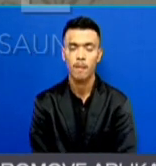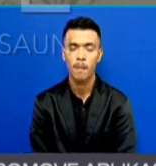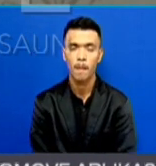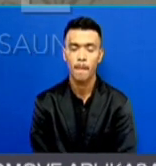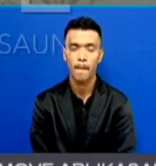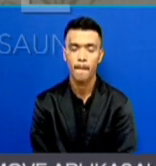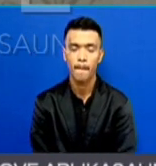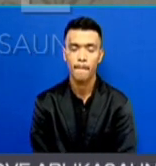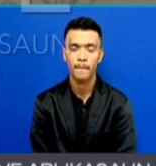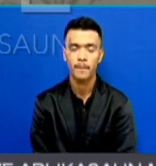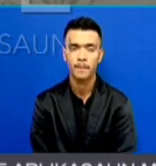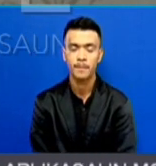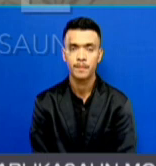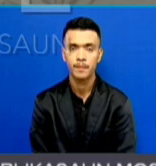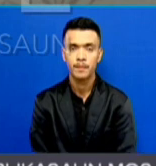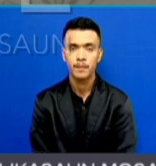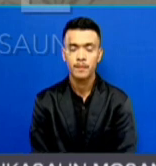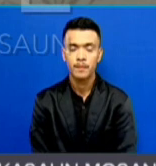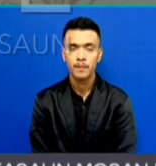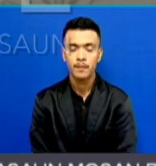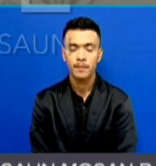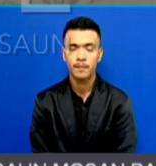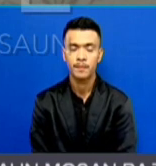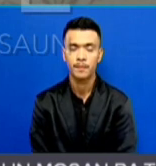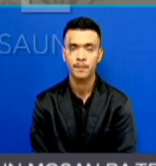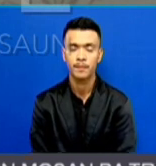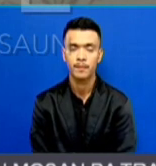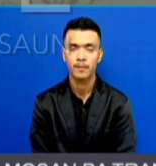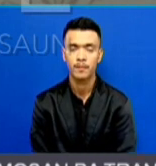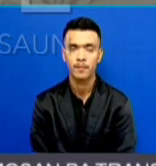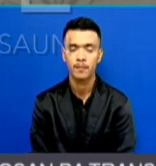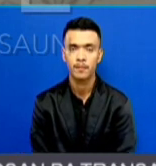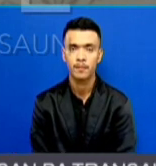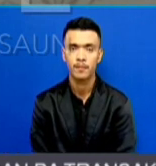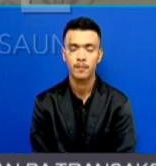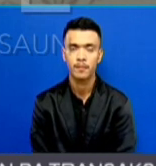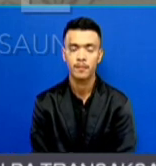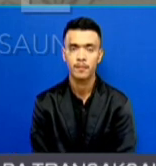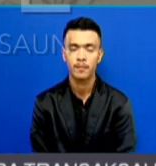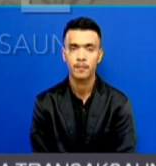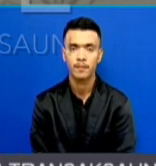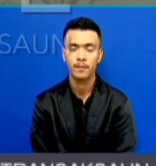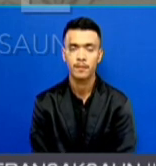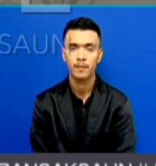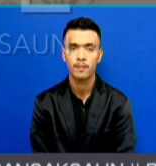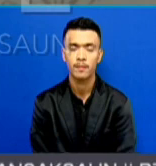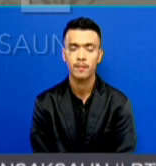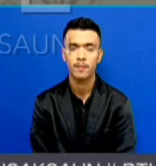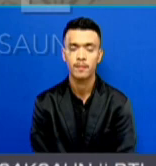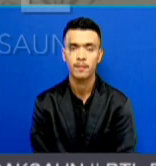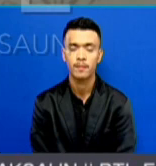security. We have continued to work closely together for a number of years, and I was